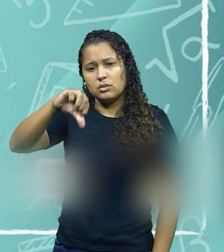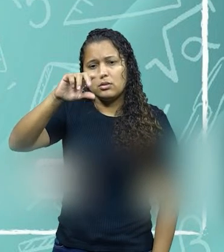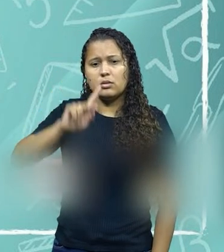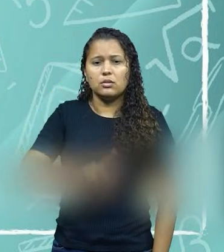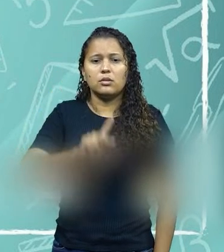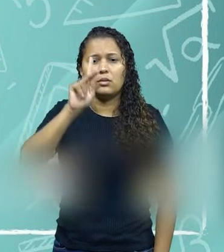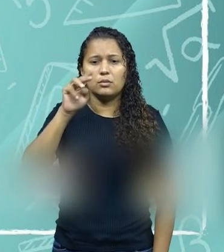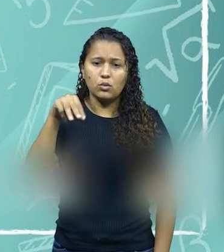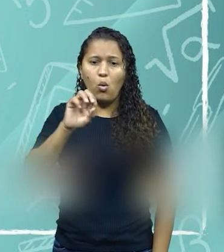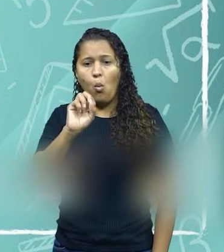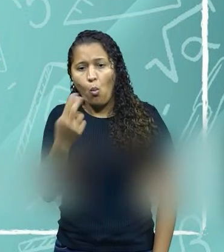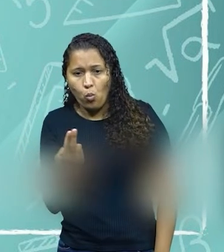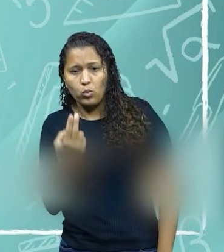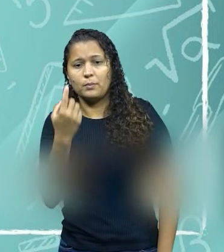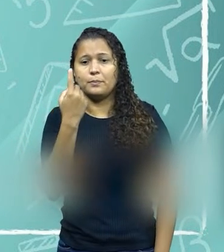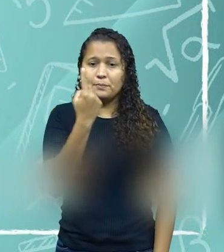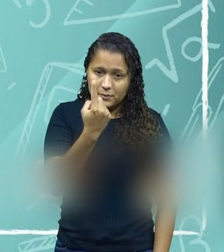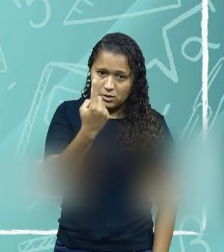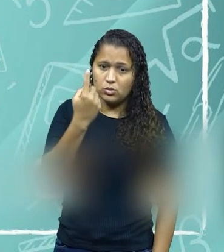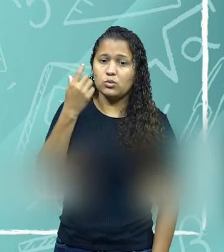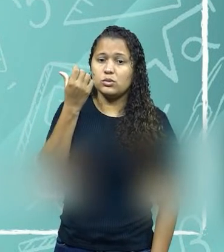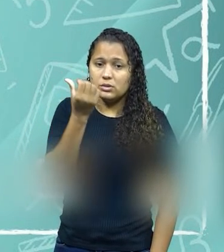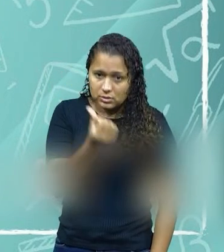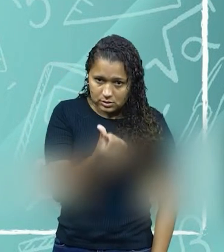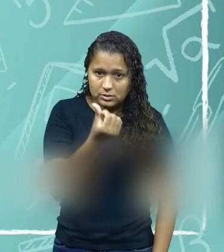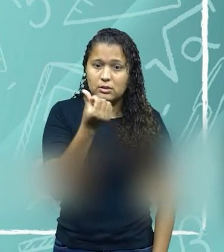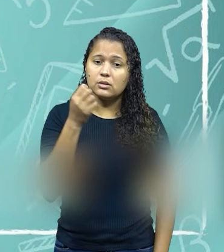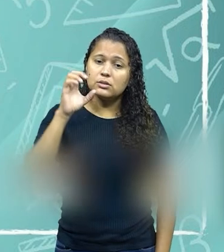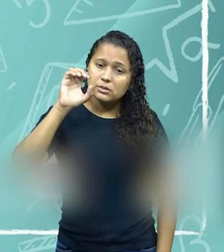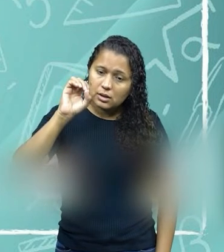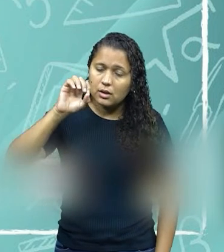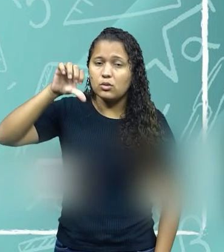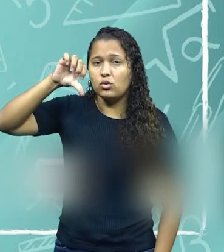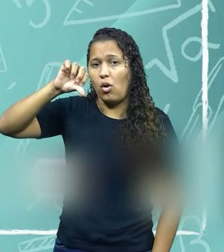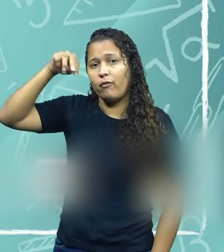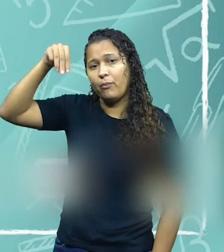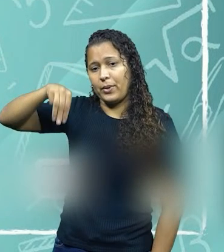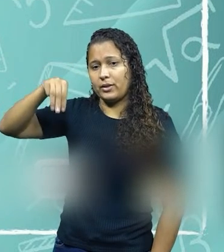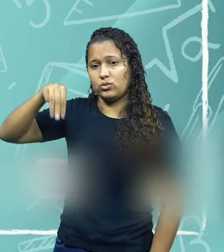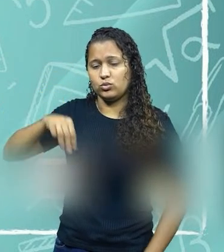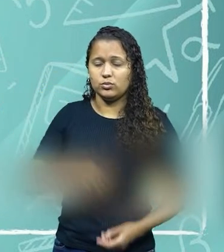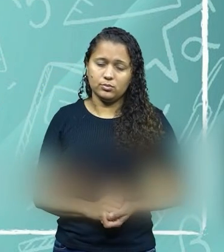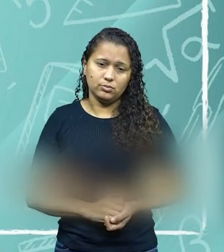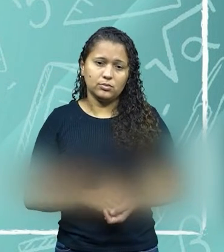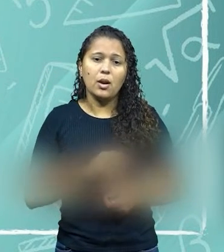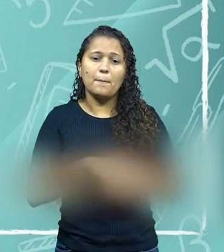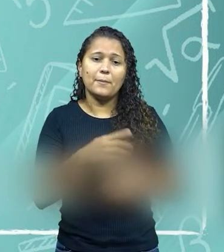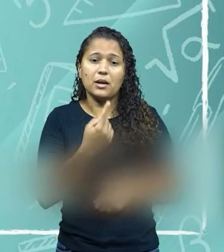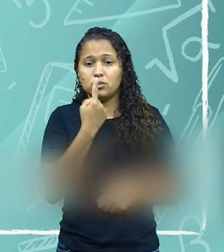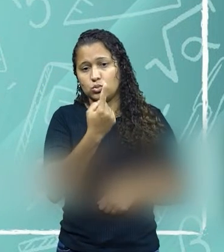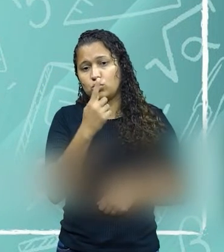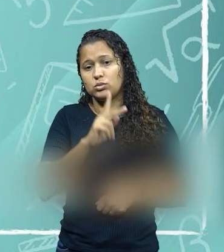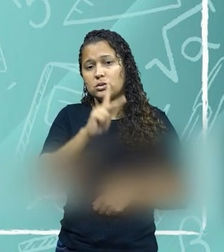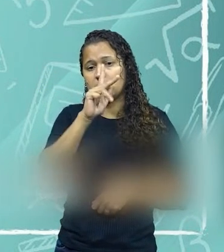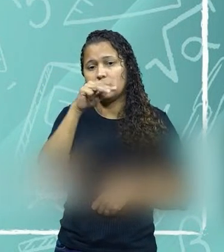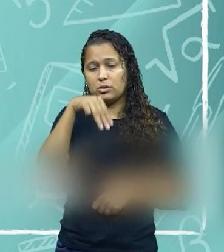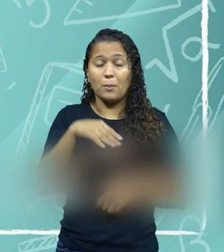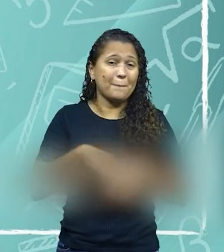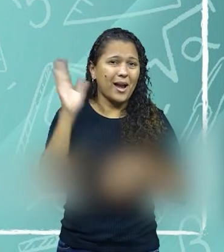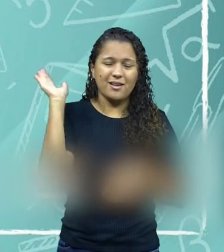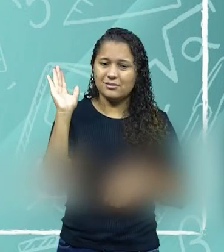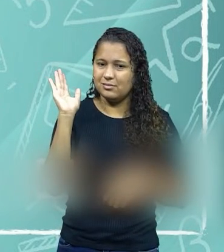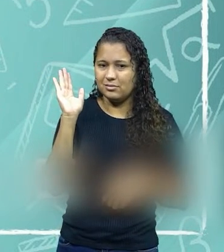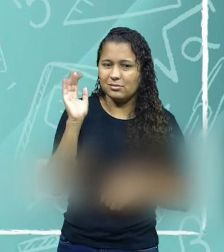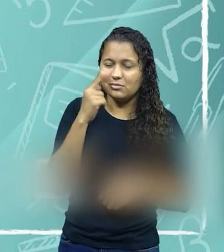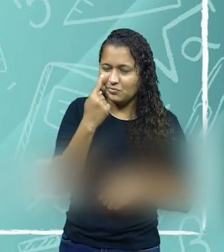1,609 quilômetros ou 1.609 metros. Ou seja, ela é mais do que 1 quilômetro. Como